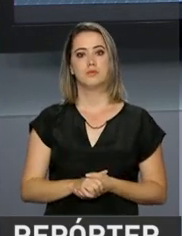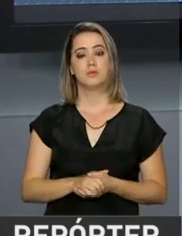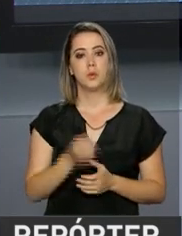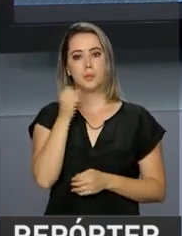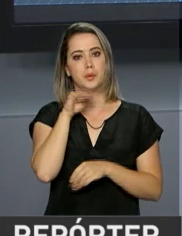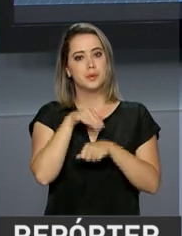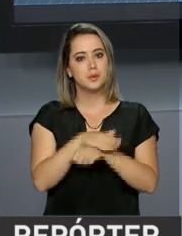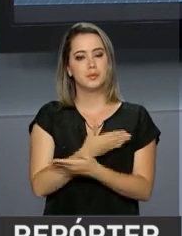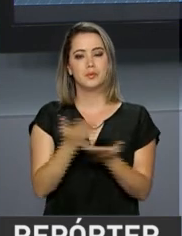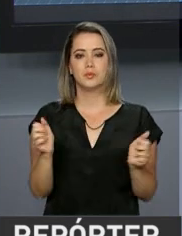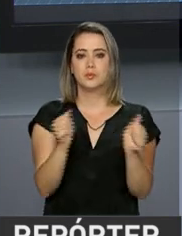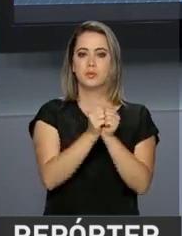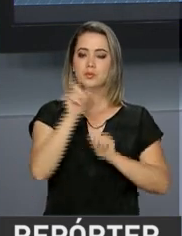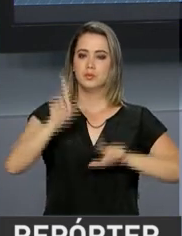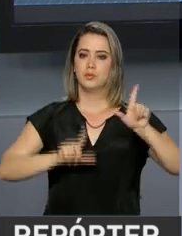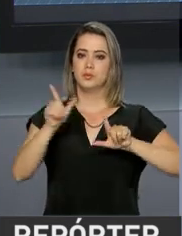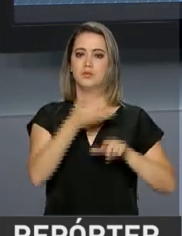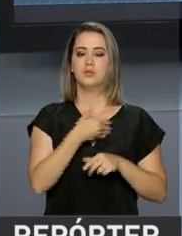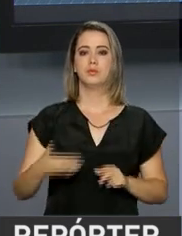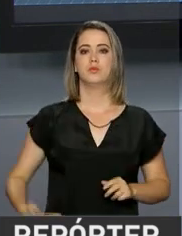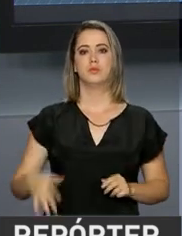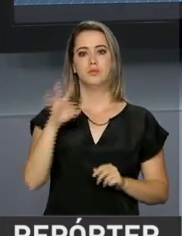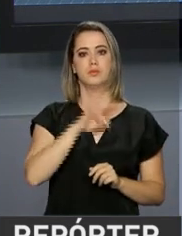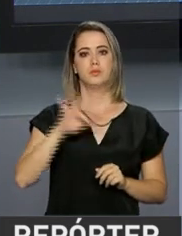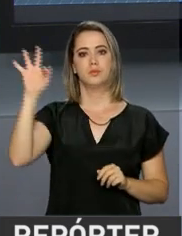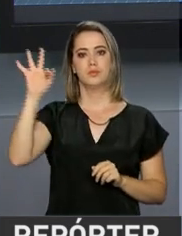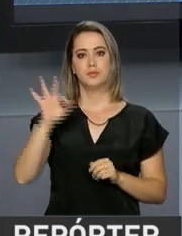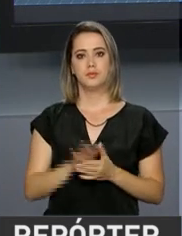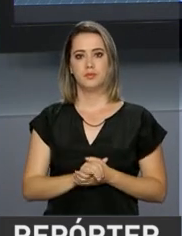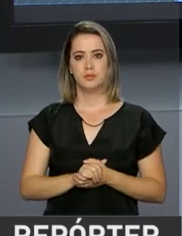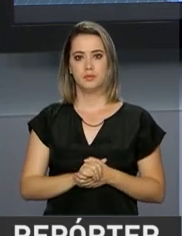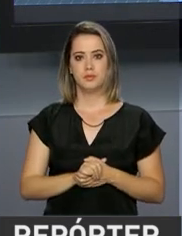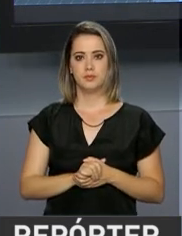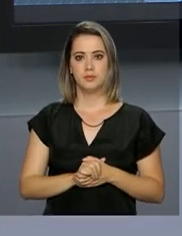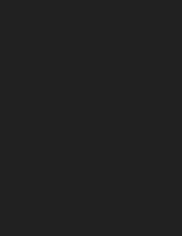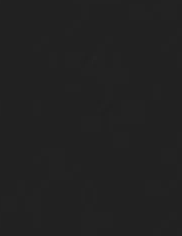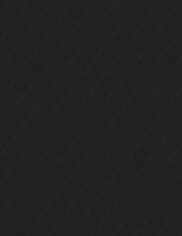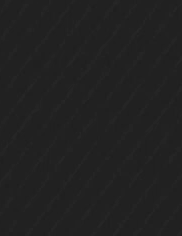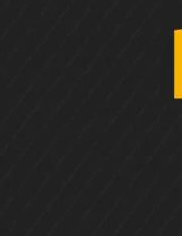Uma boa noite para você e continue com a gente aqui na NBR, a TV do Governo Federal.